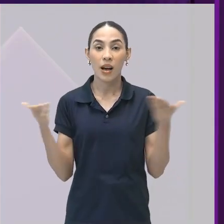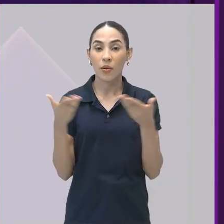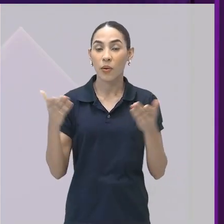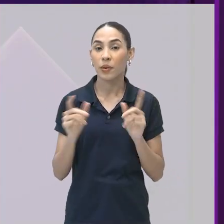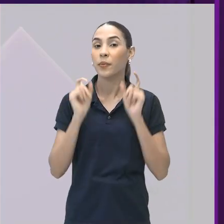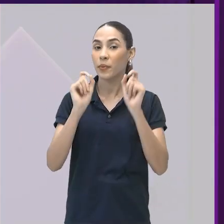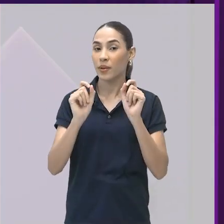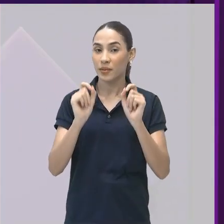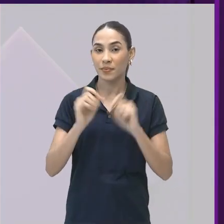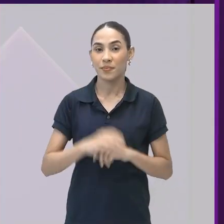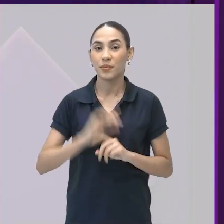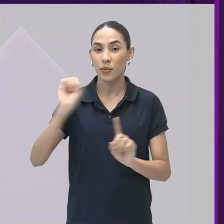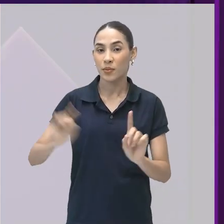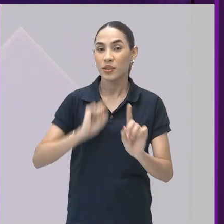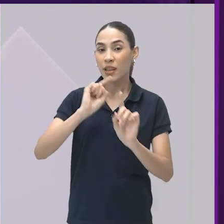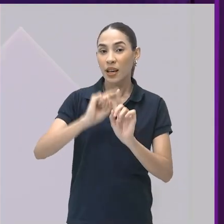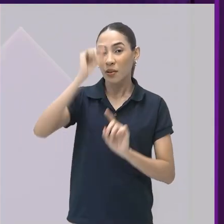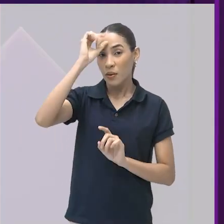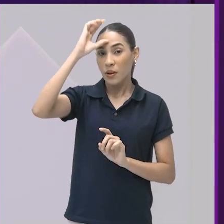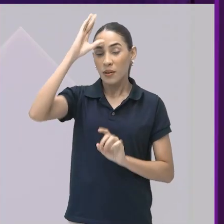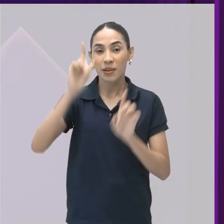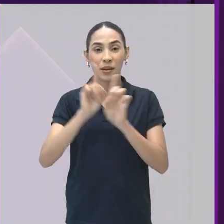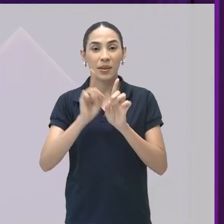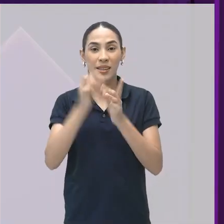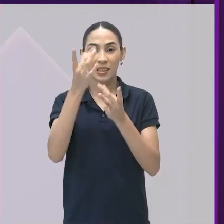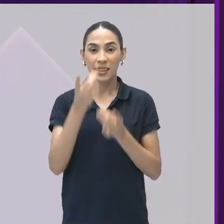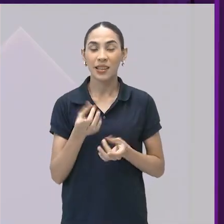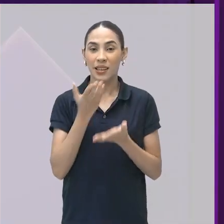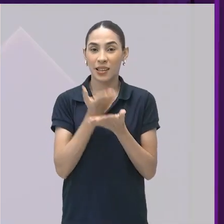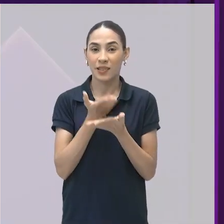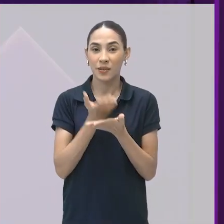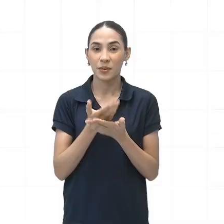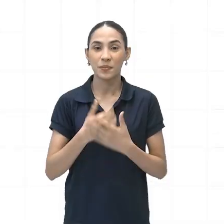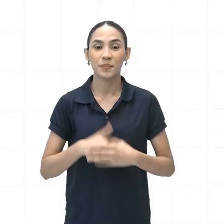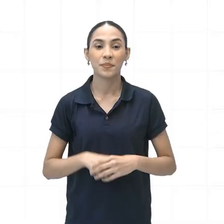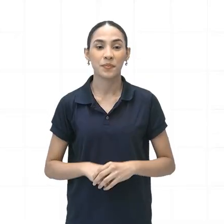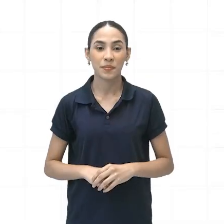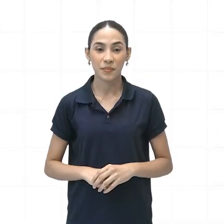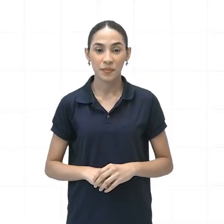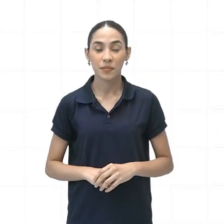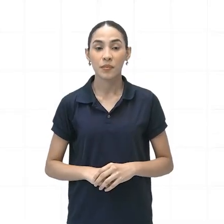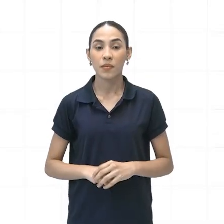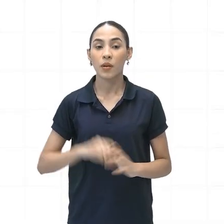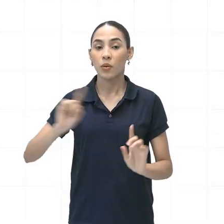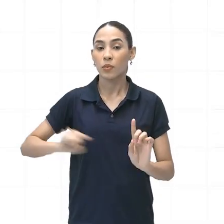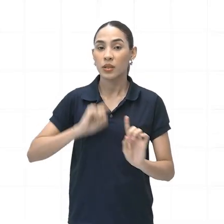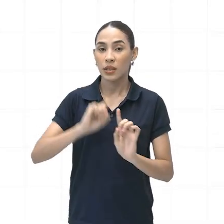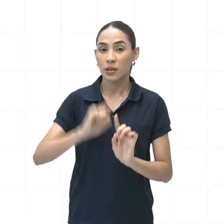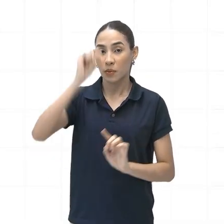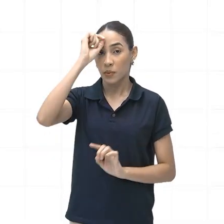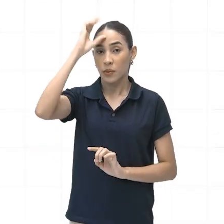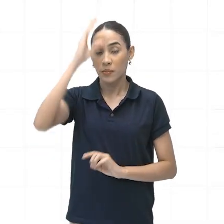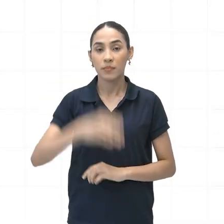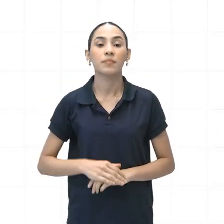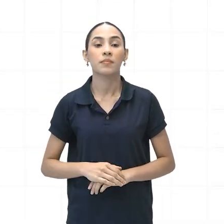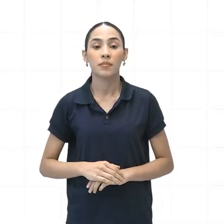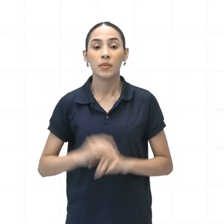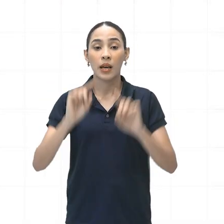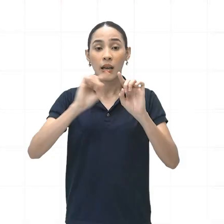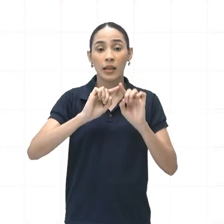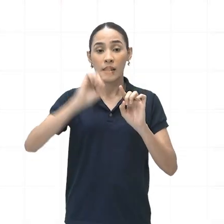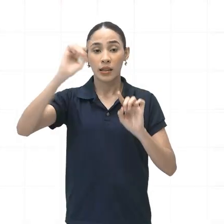vamos verificar o objeto de conhecimento e detalhamento para esta aula. O objeto de conhecimento, semelhança